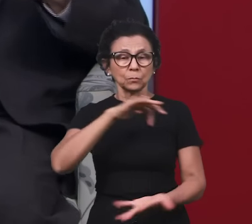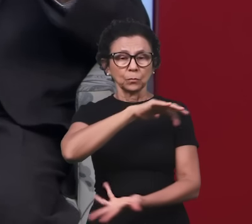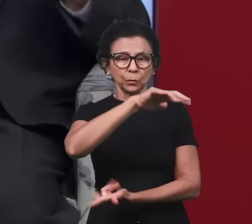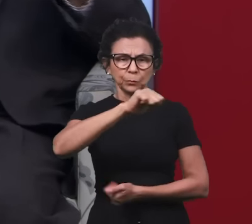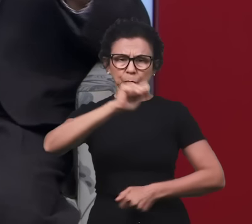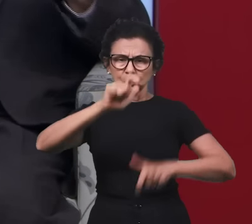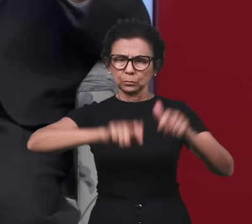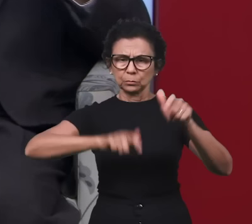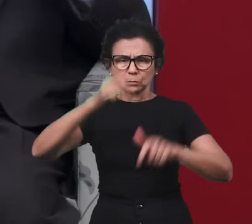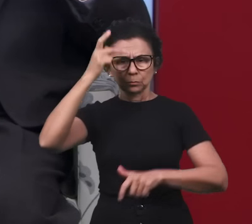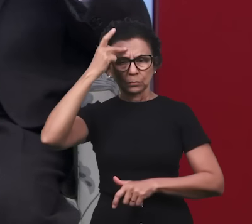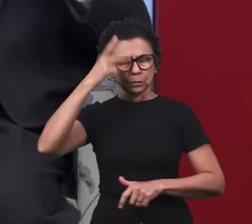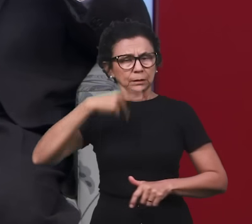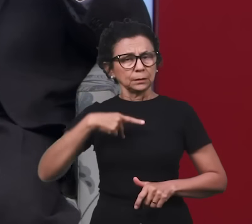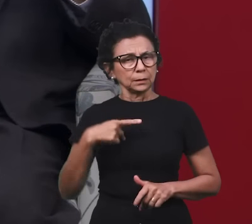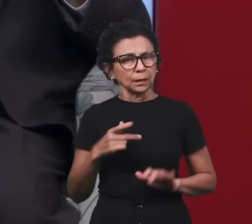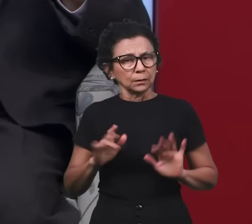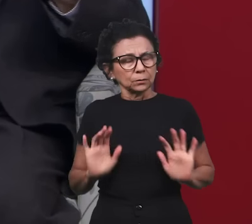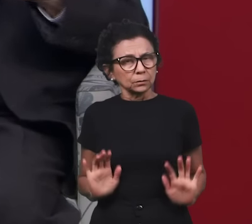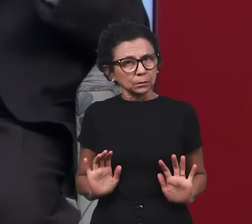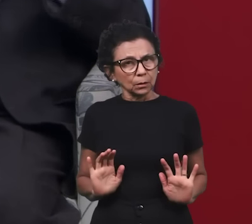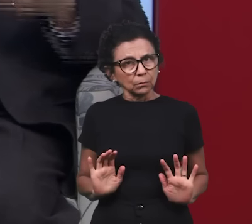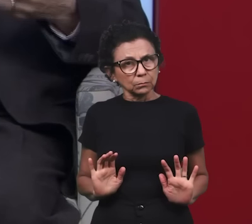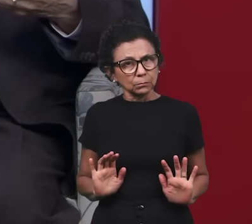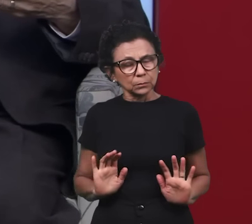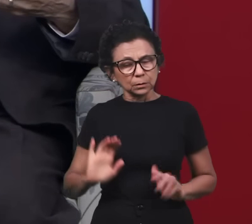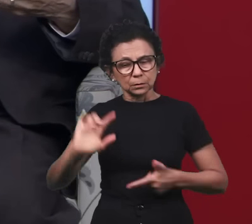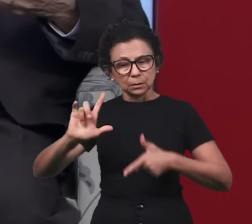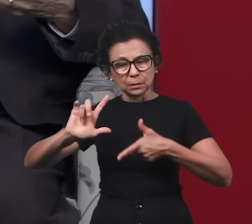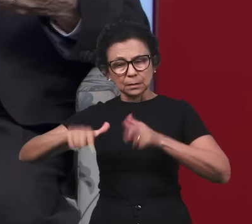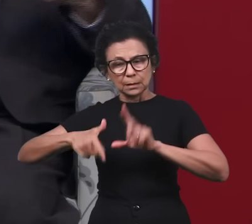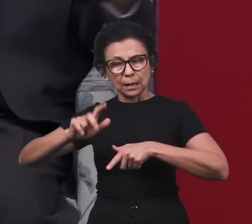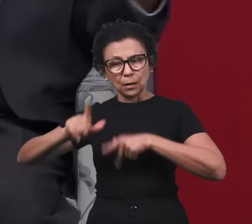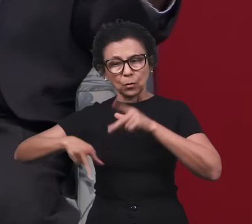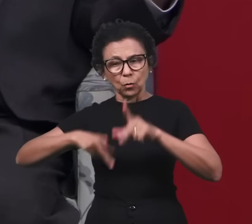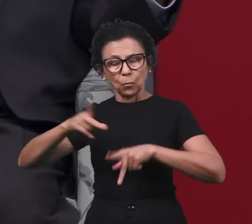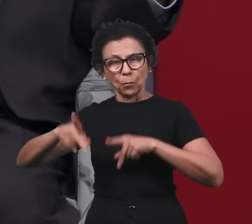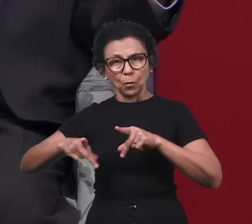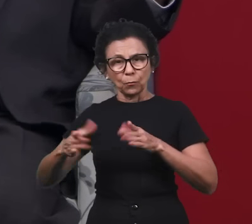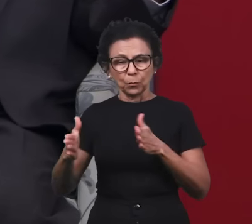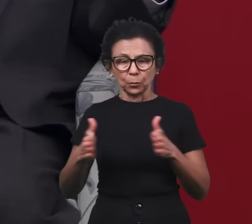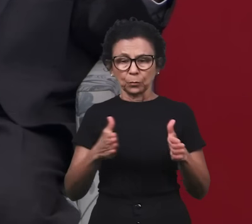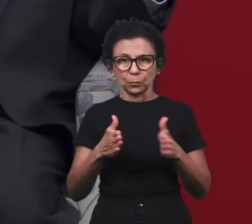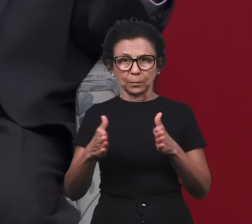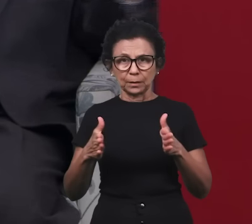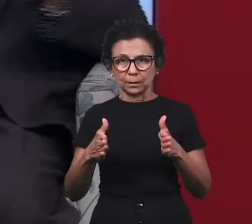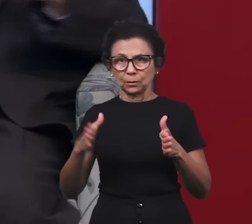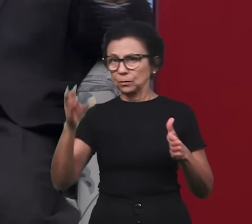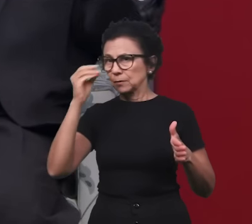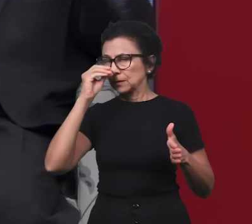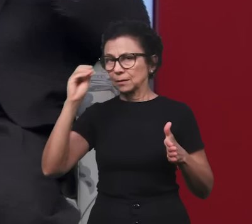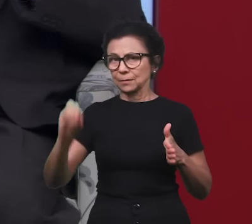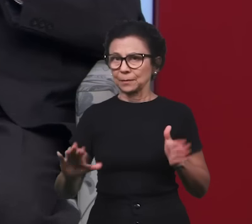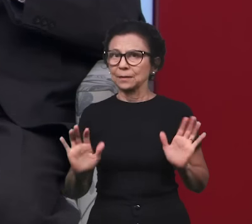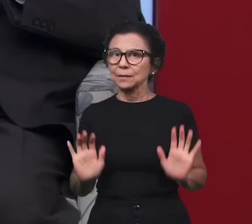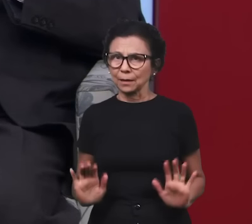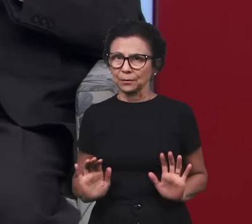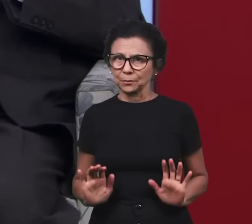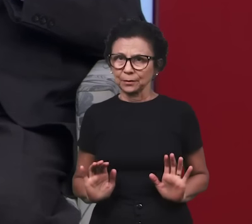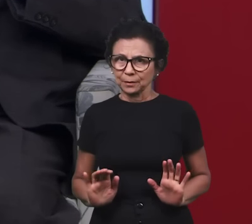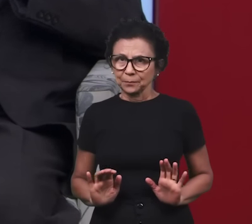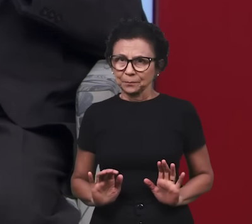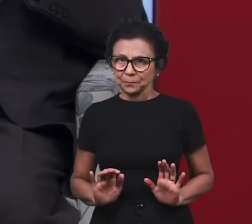provisoriamente sendo rejeitado, ele foi usado por Deus para trazer a salvação ao mundo, que é muito